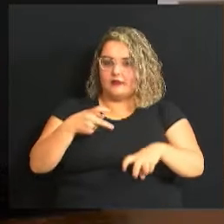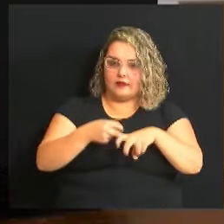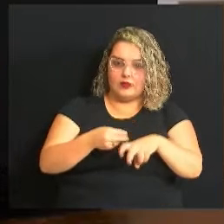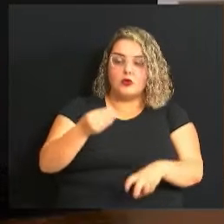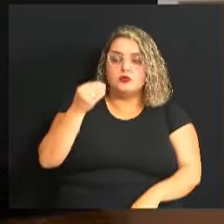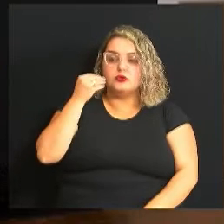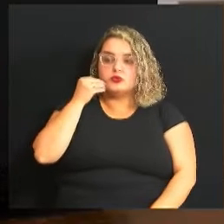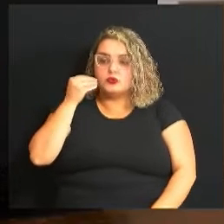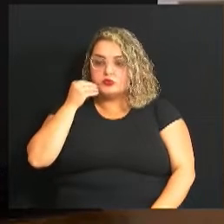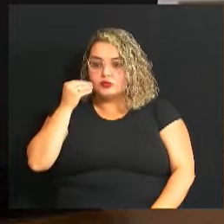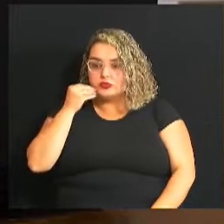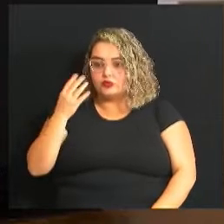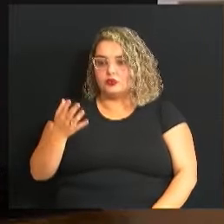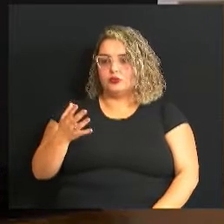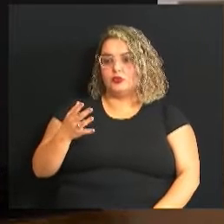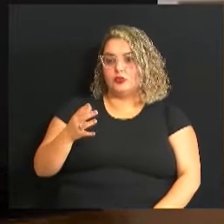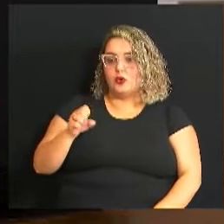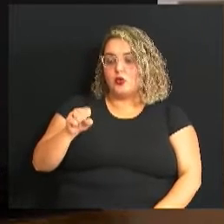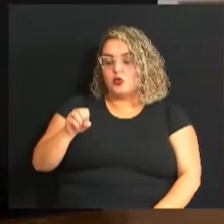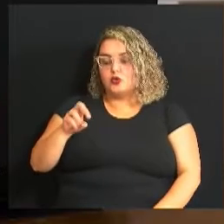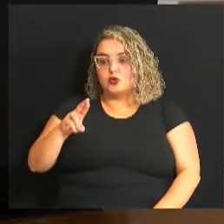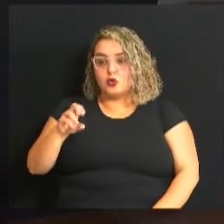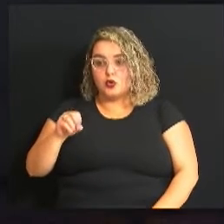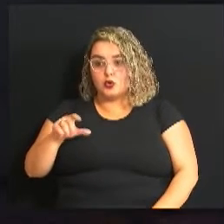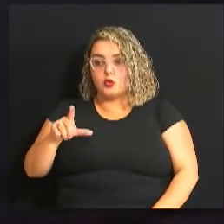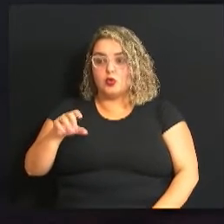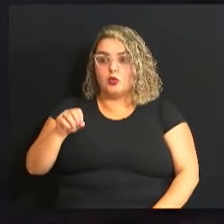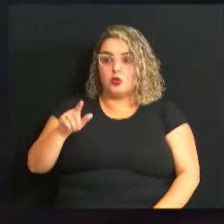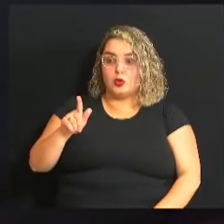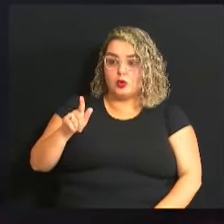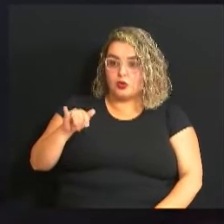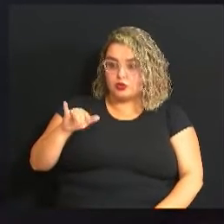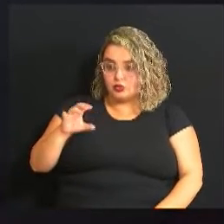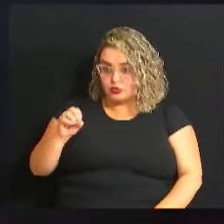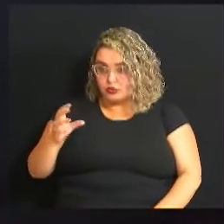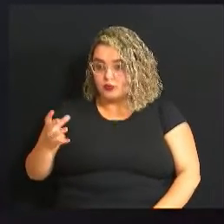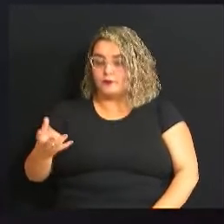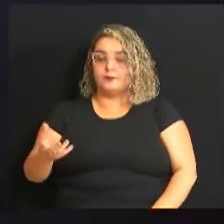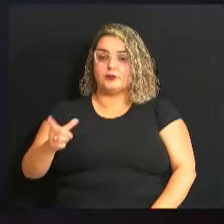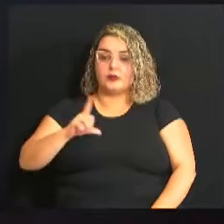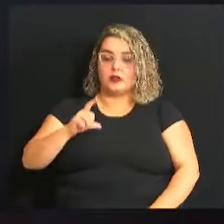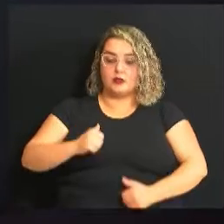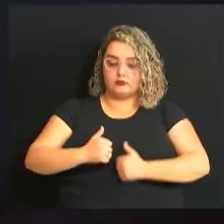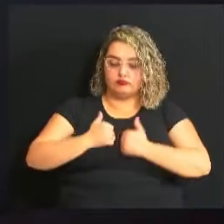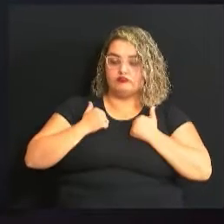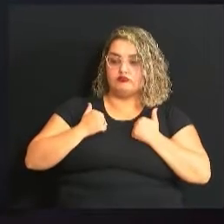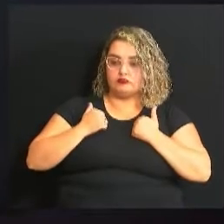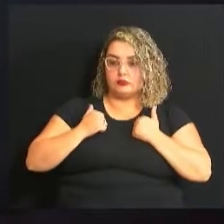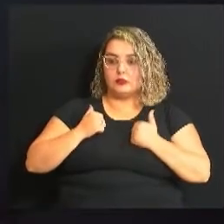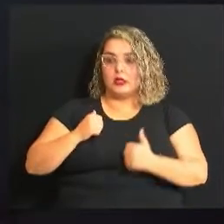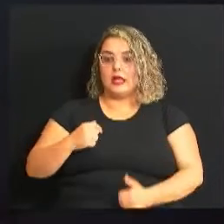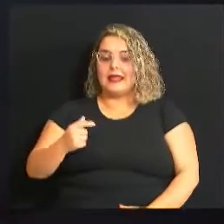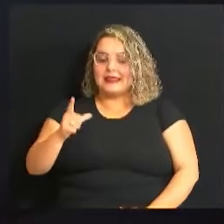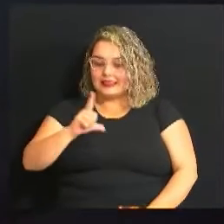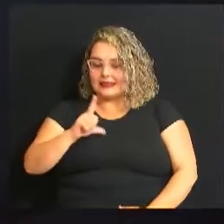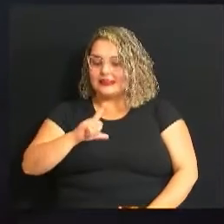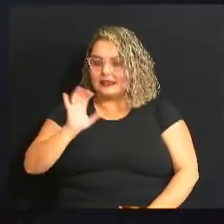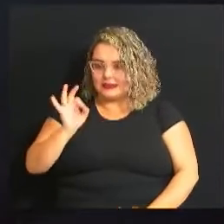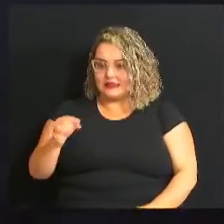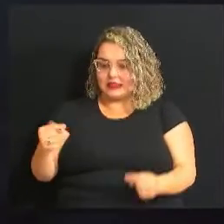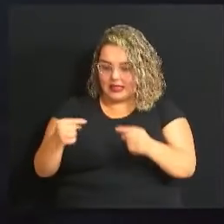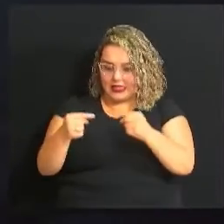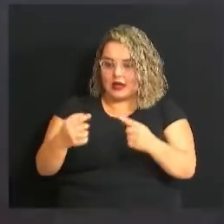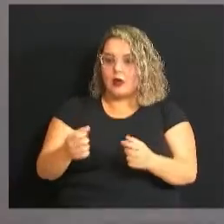né, de preferência aquele sorológico, que a gente dosa a quantidade de anticorpo, tem certeza que o animal é negativo? A gente pode fazer